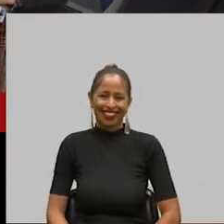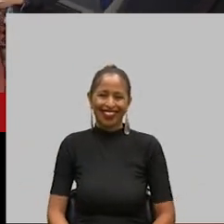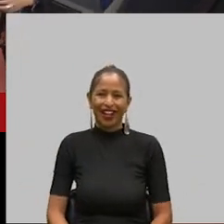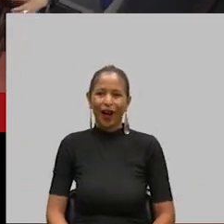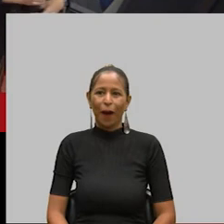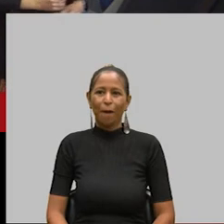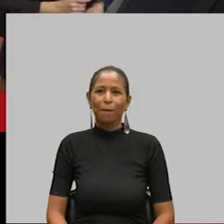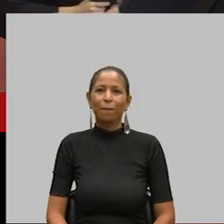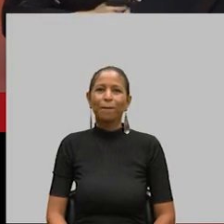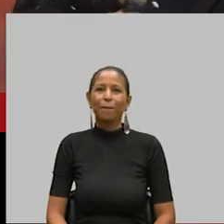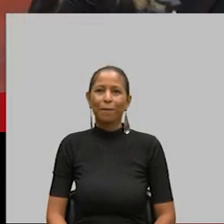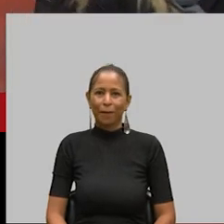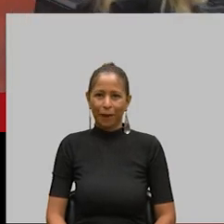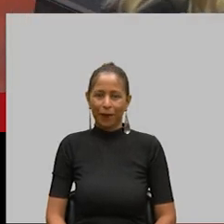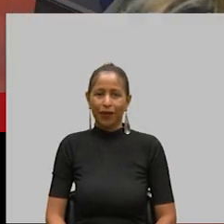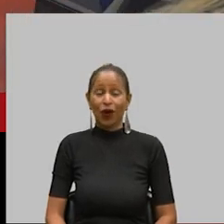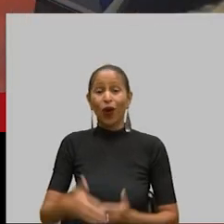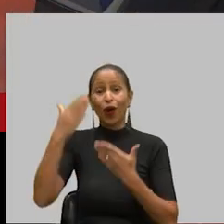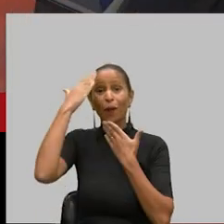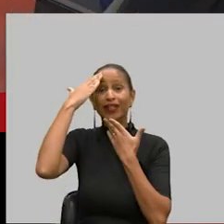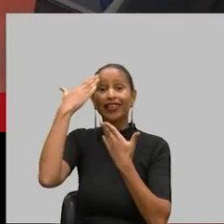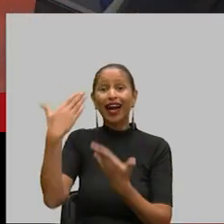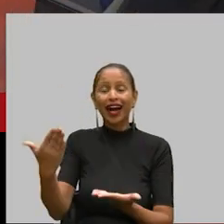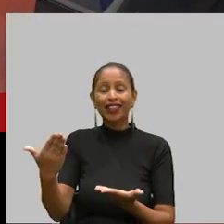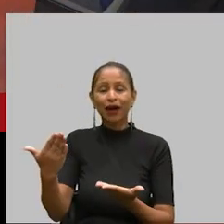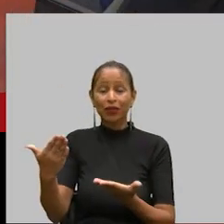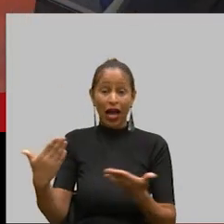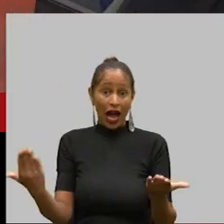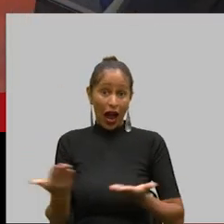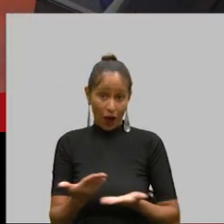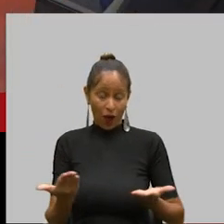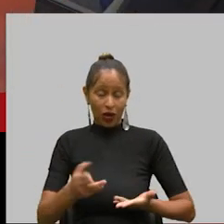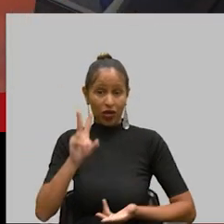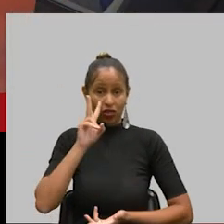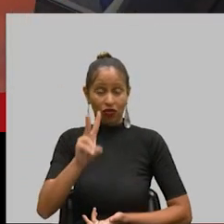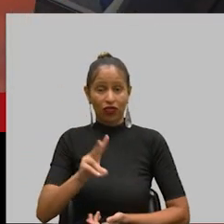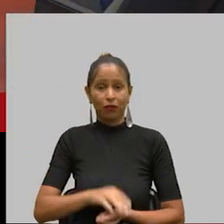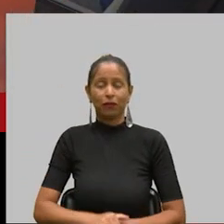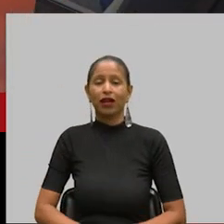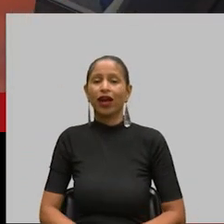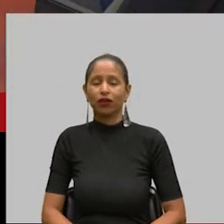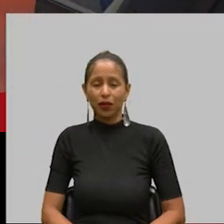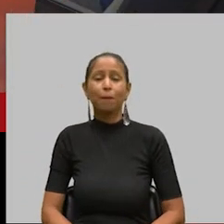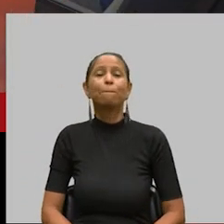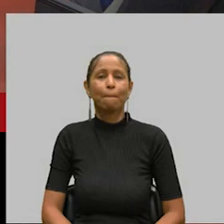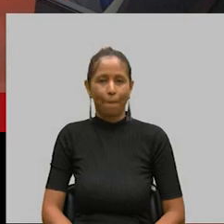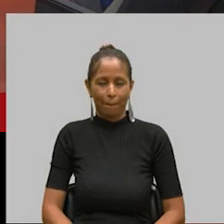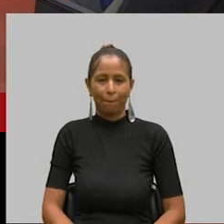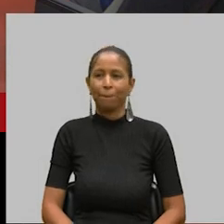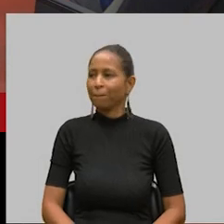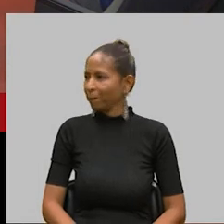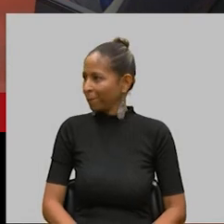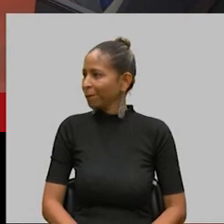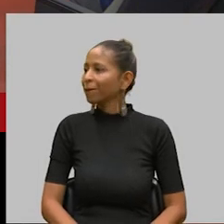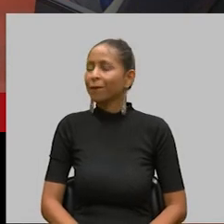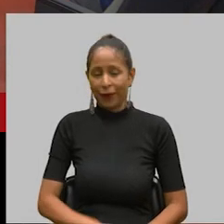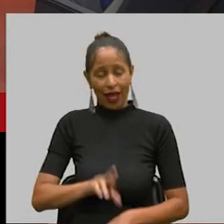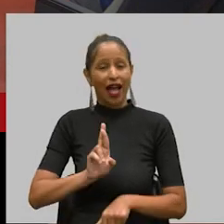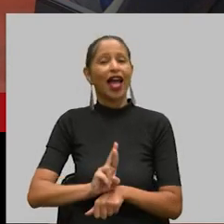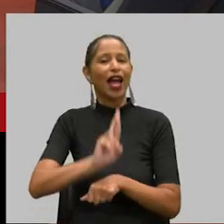educação Obrigado Padre João vamos ouvir agora o reitor da Universidade Federal dos Vales do Jequitinhonha